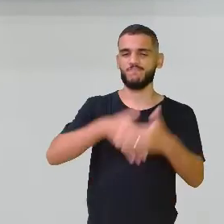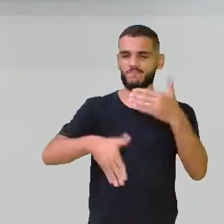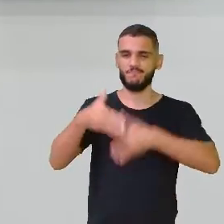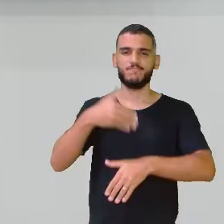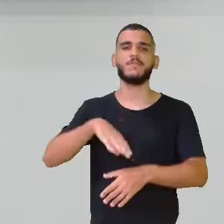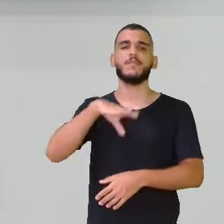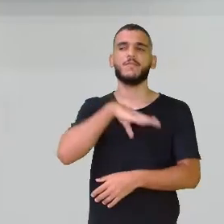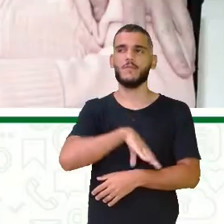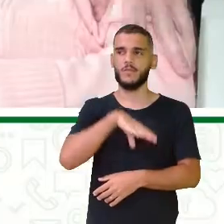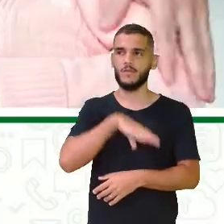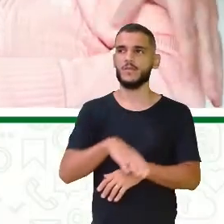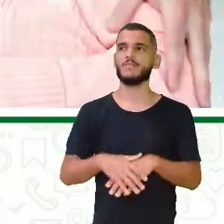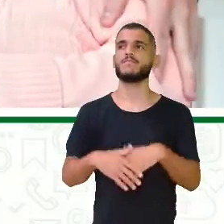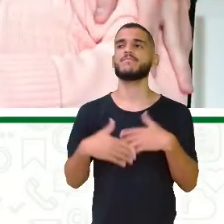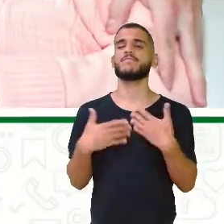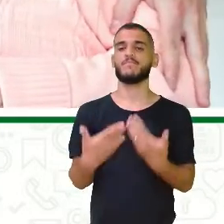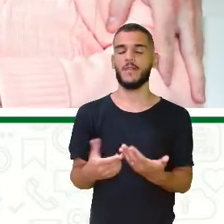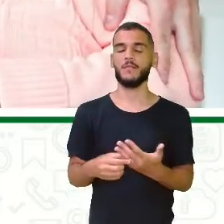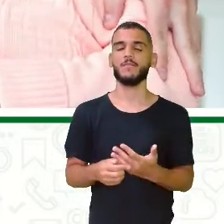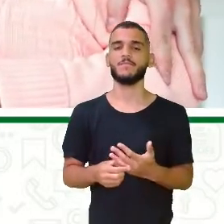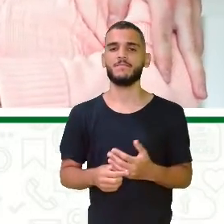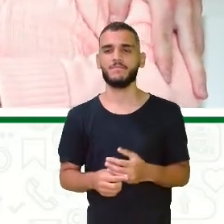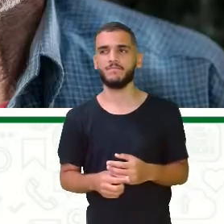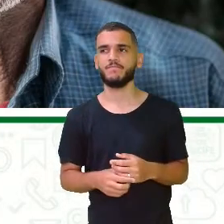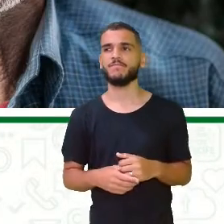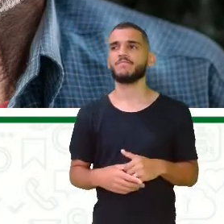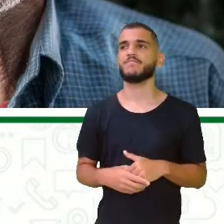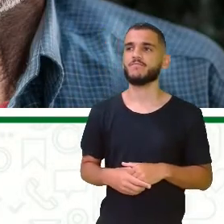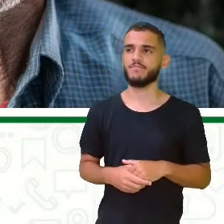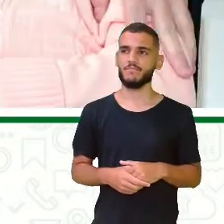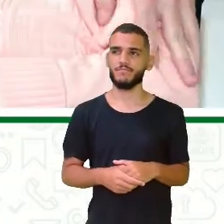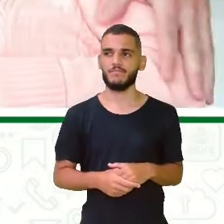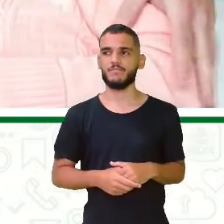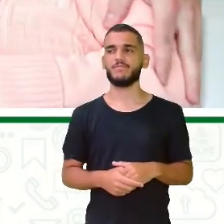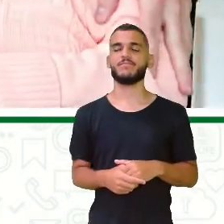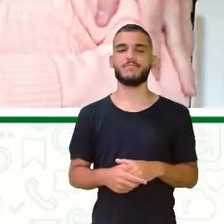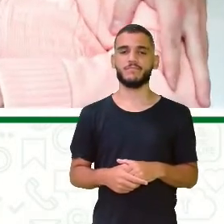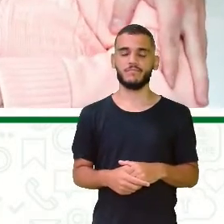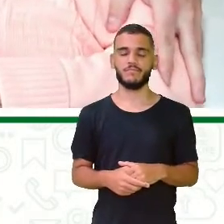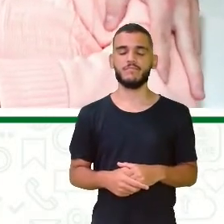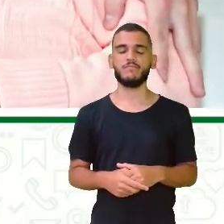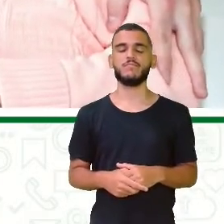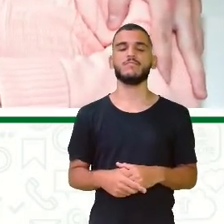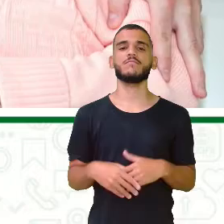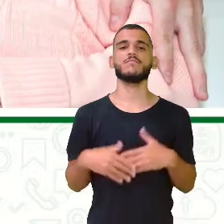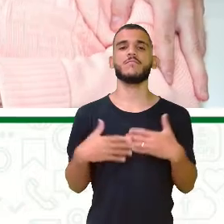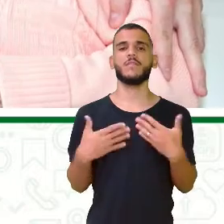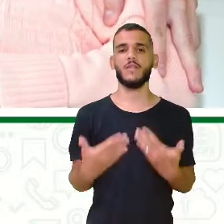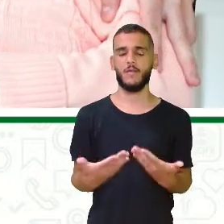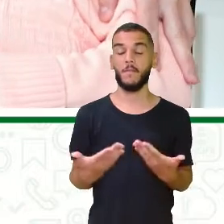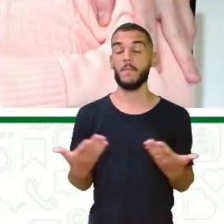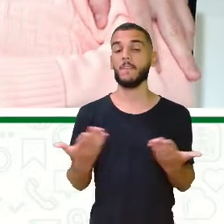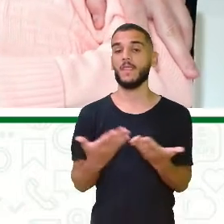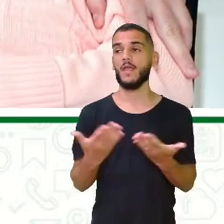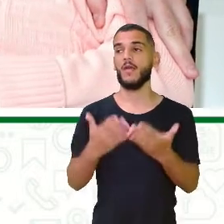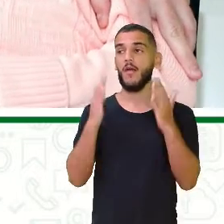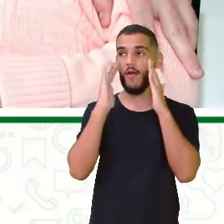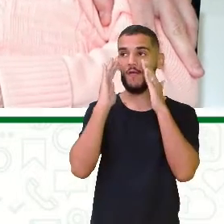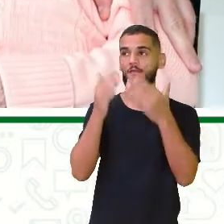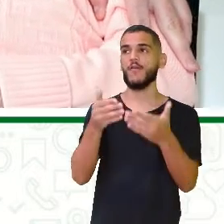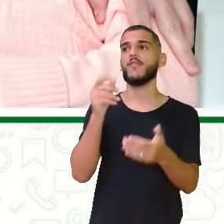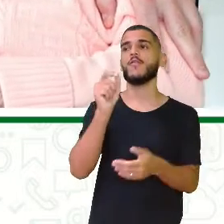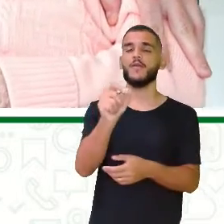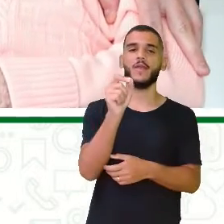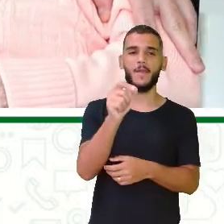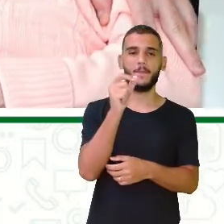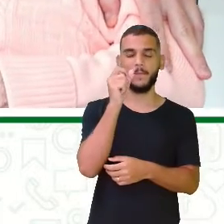portuguesa. Ainda mais, deixa eu ver, vamos lá. Isso, agora a gente vai ver que é mais abrangente